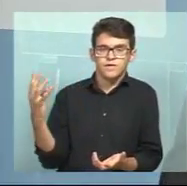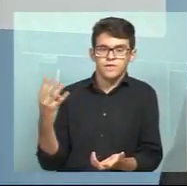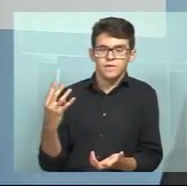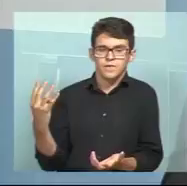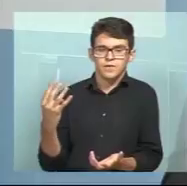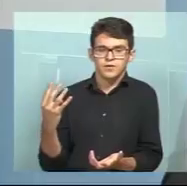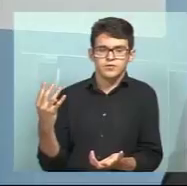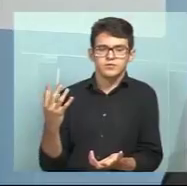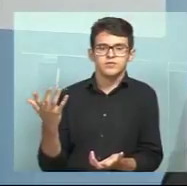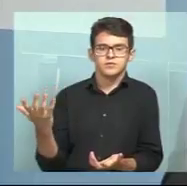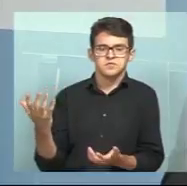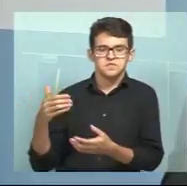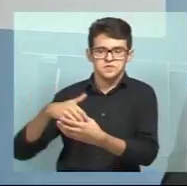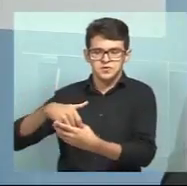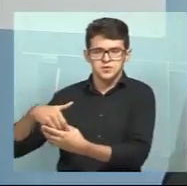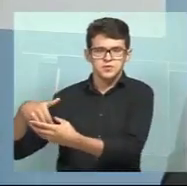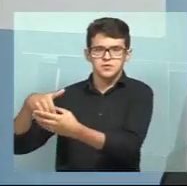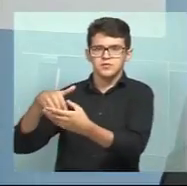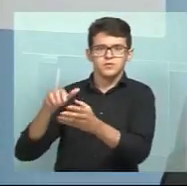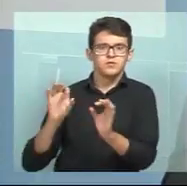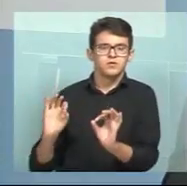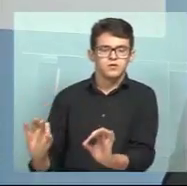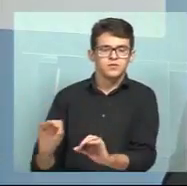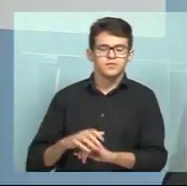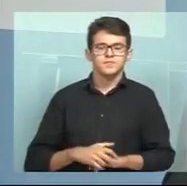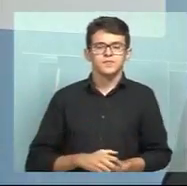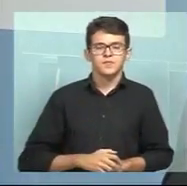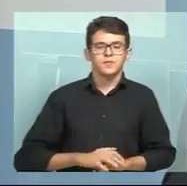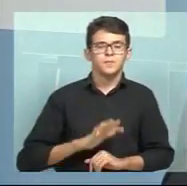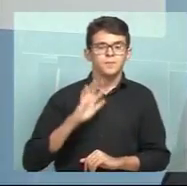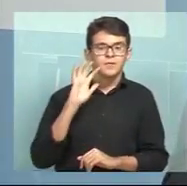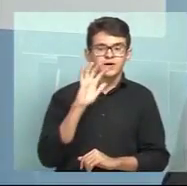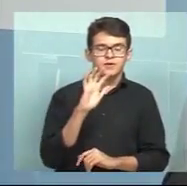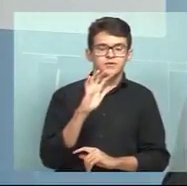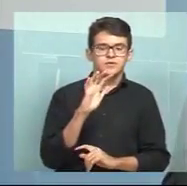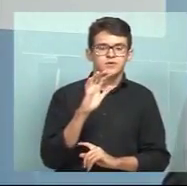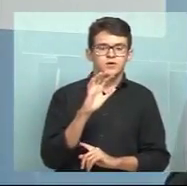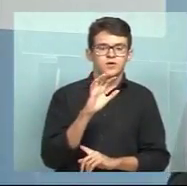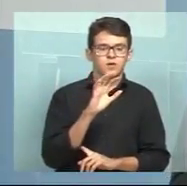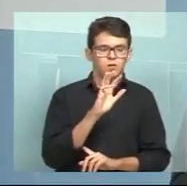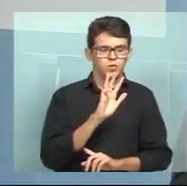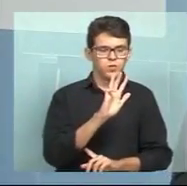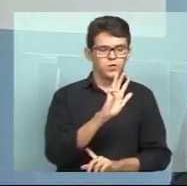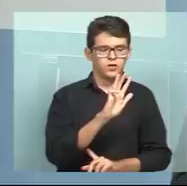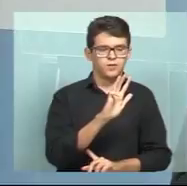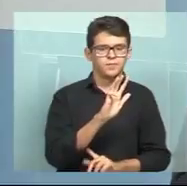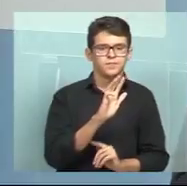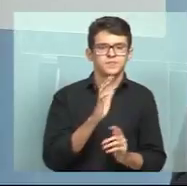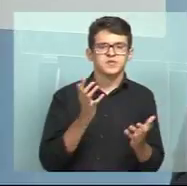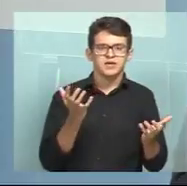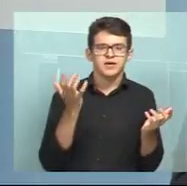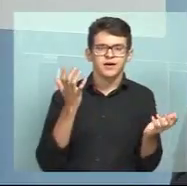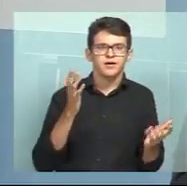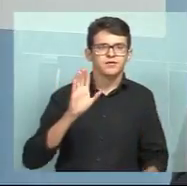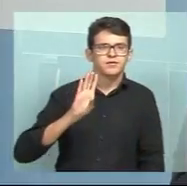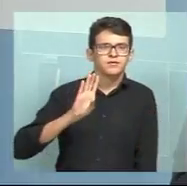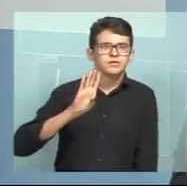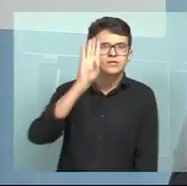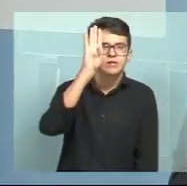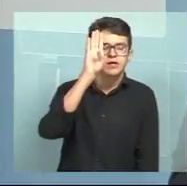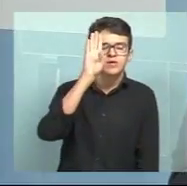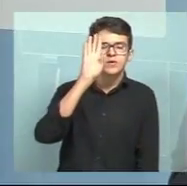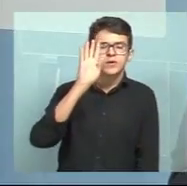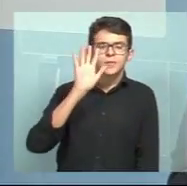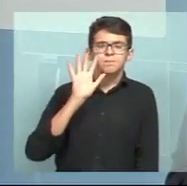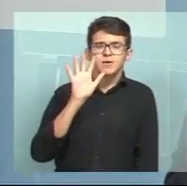ser candidato, mesmo condenado, ela é, no mínimo, irresponsável. Imoral. Com o país, no